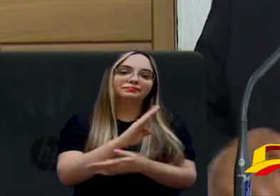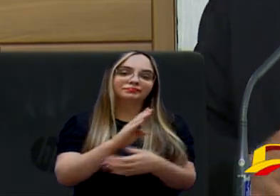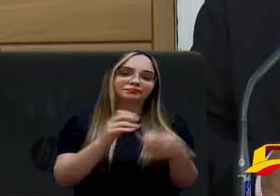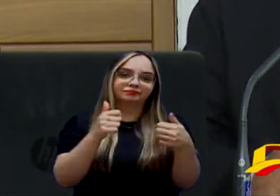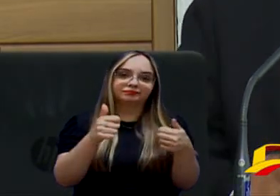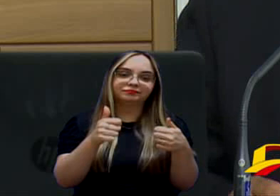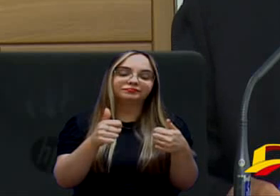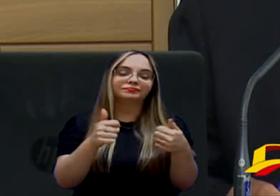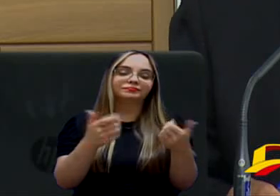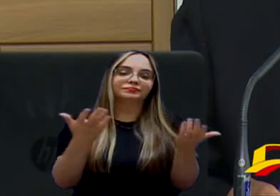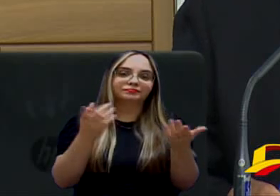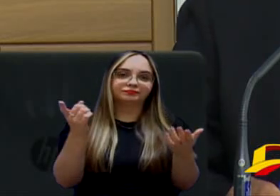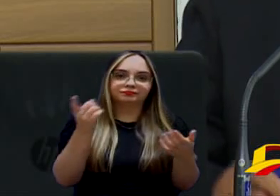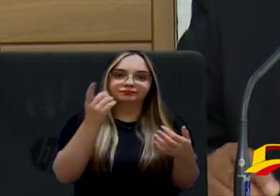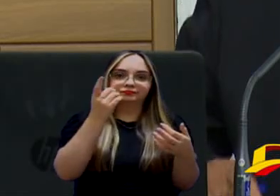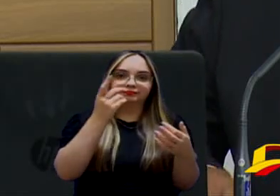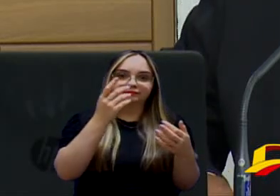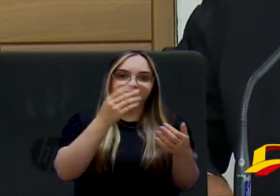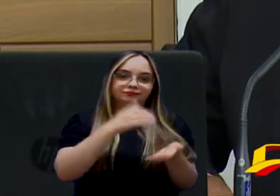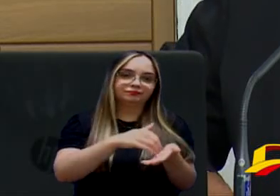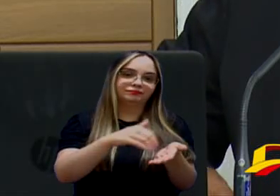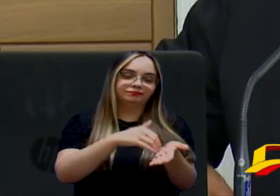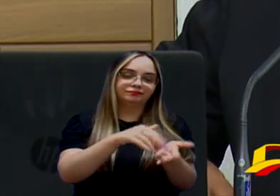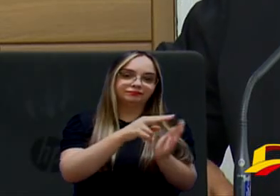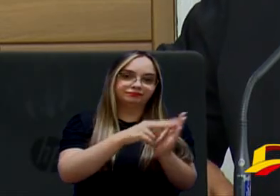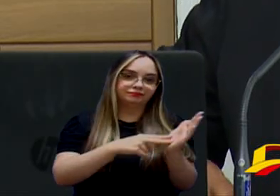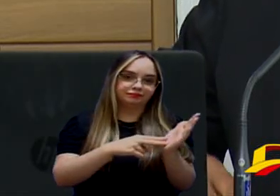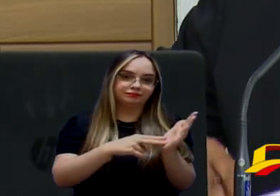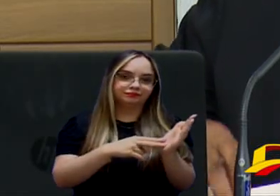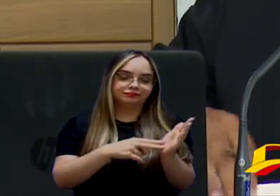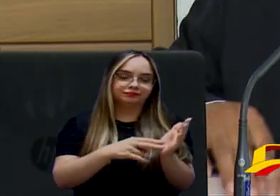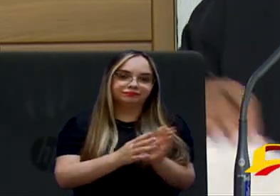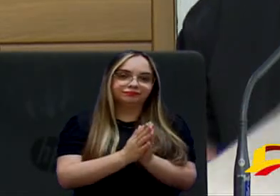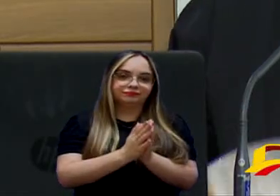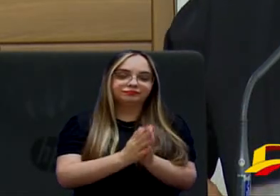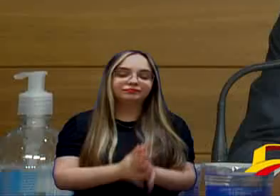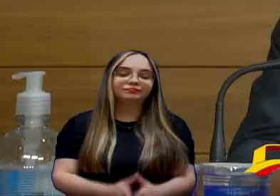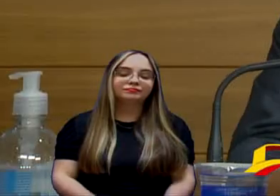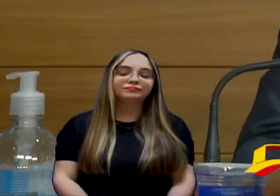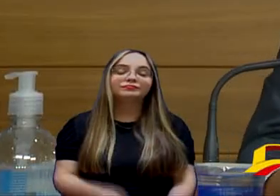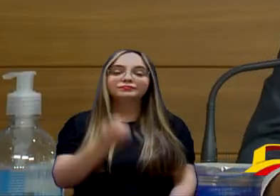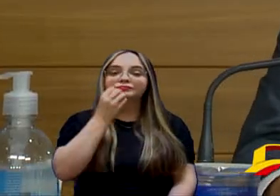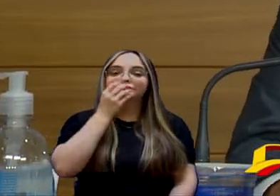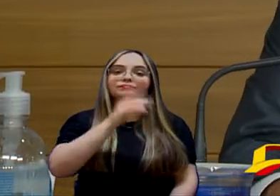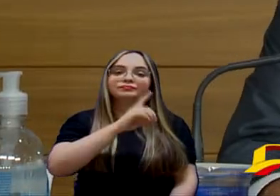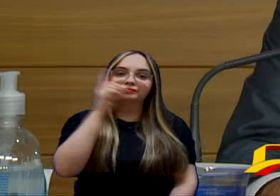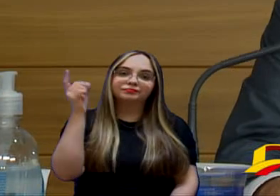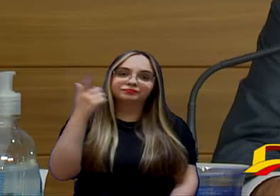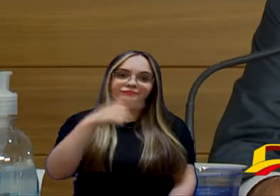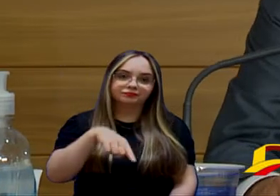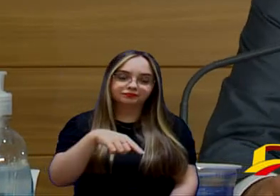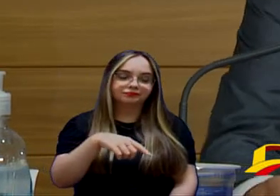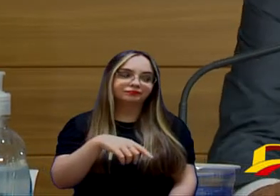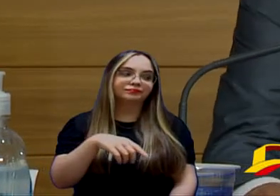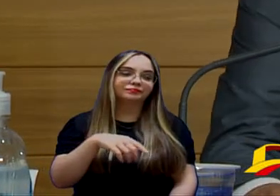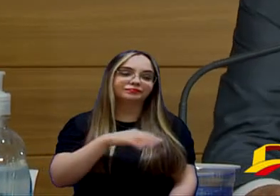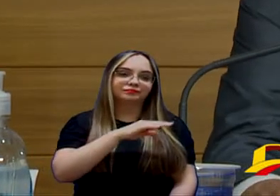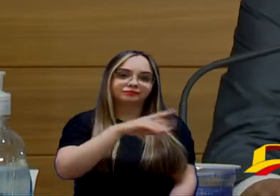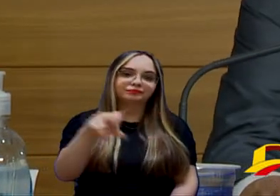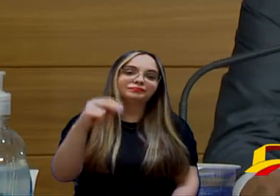na secretária fazer a lei fará a leitura do expediente externo Bom dia mais uma vez Presidente Bom dia